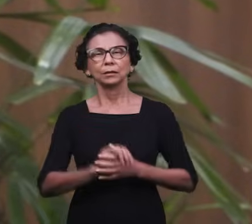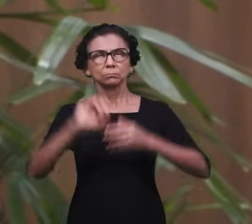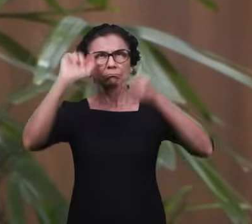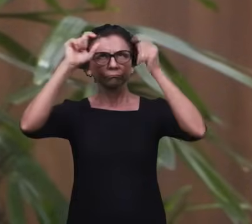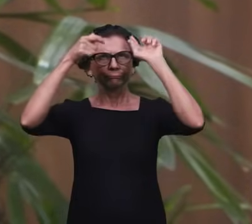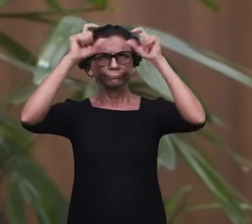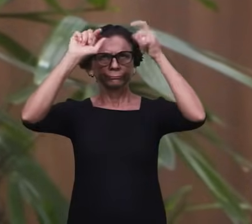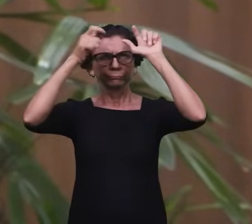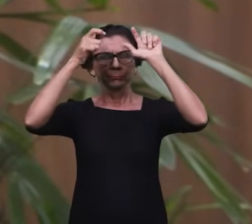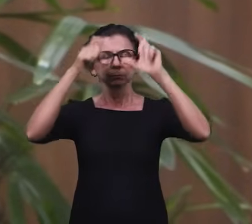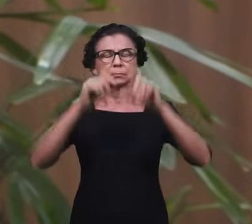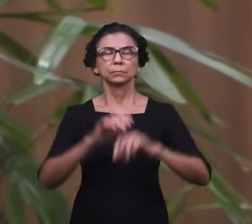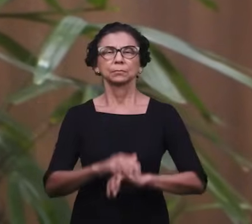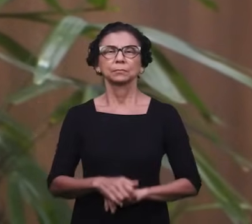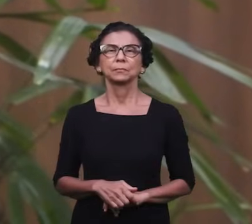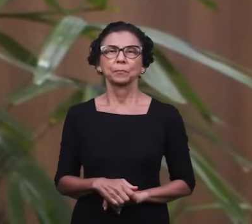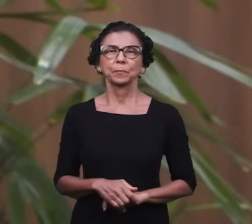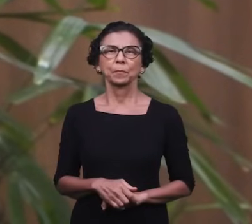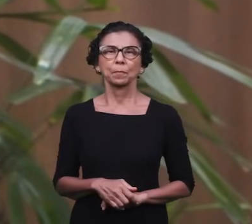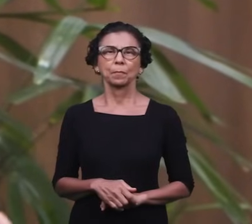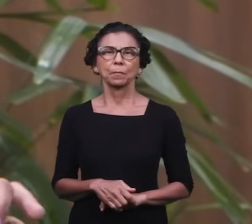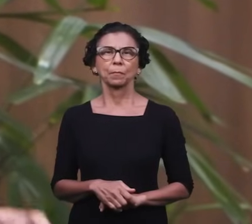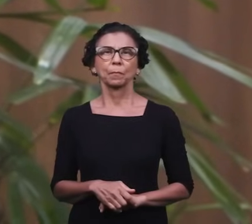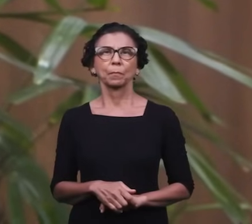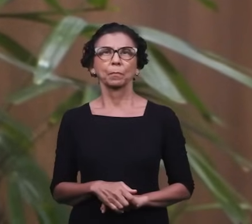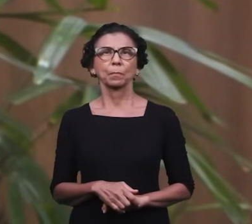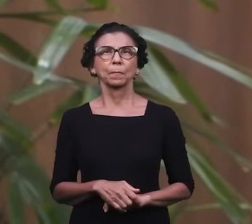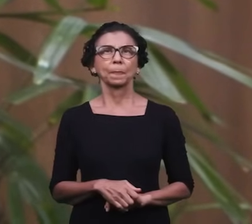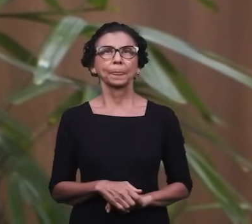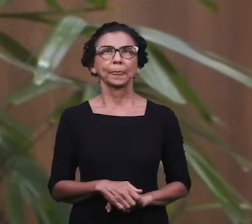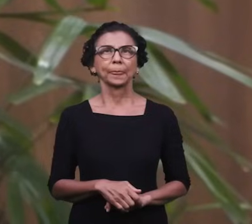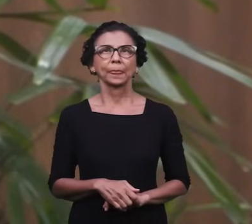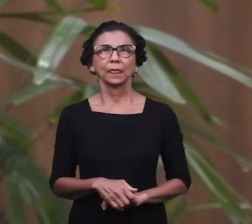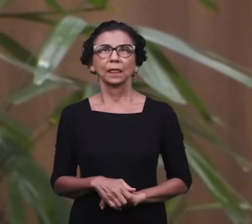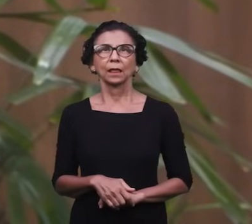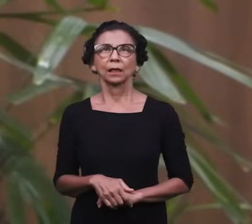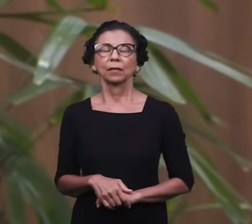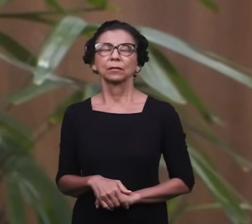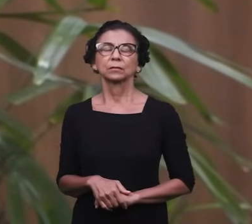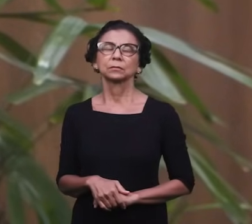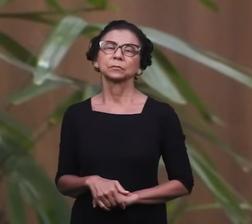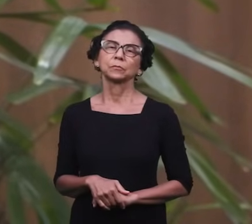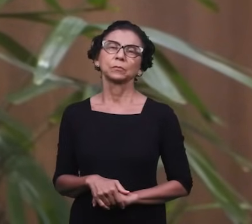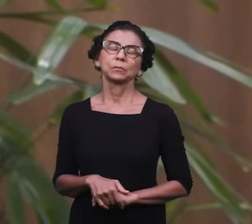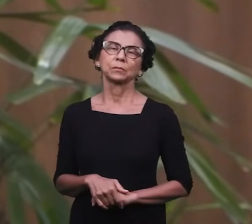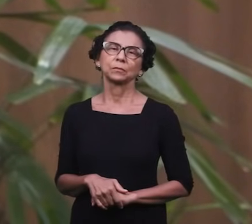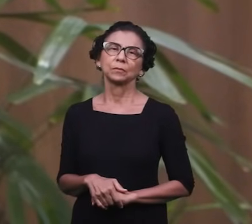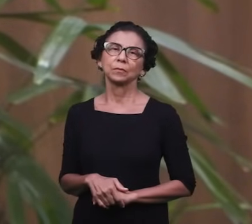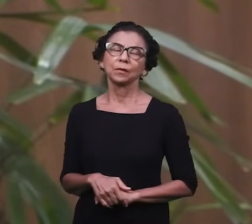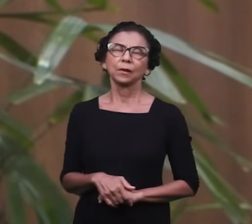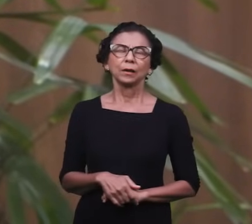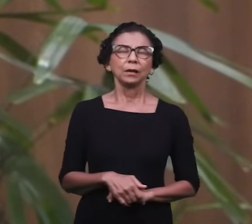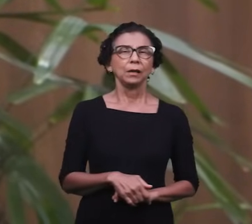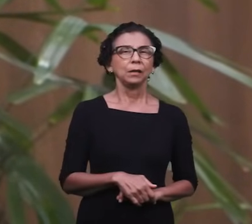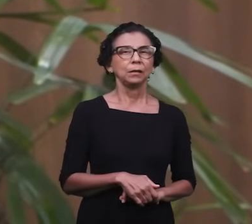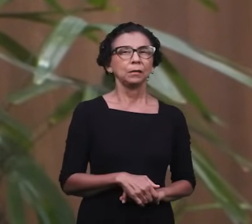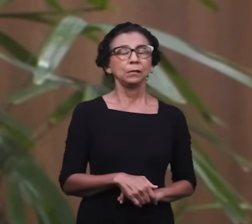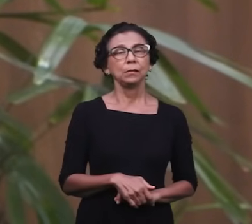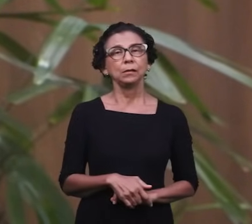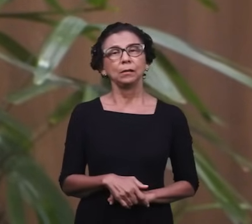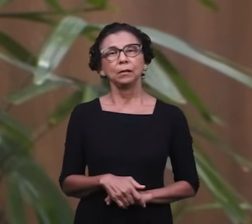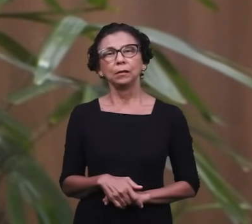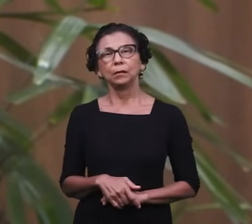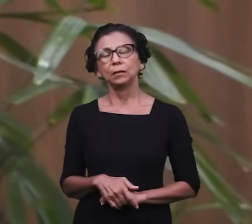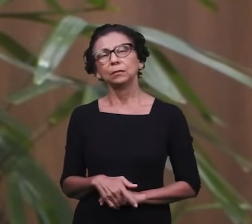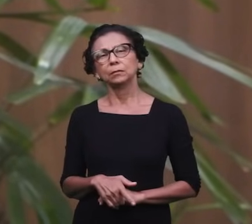neurodesenvolvimento. Transtorno do neurodesenvolvimento é porque começa desde cedo, desde o início do